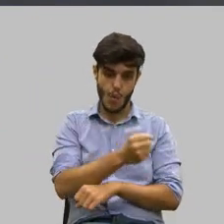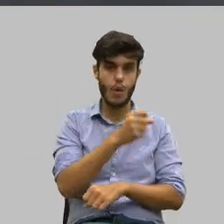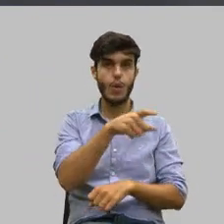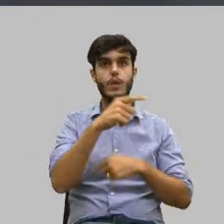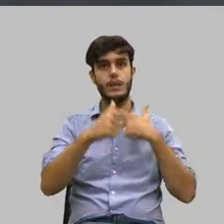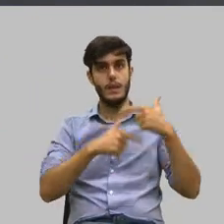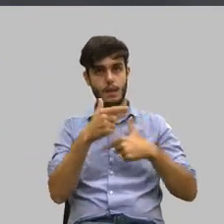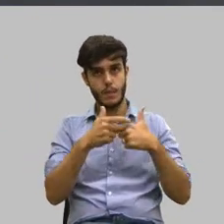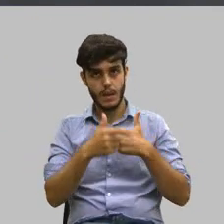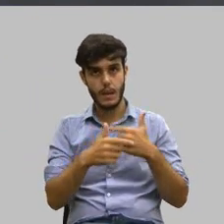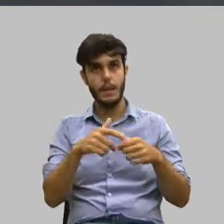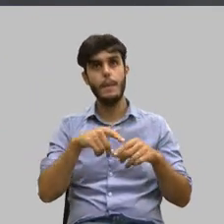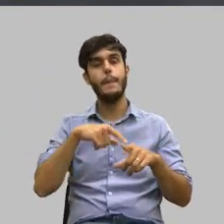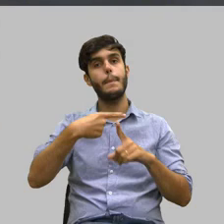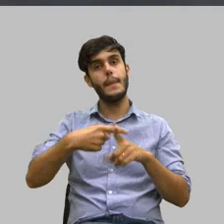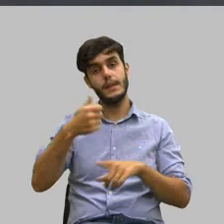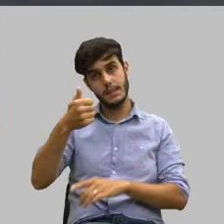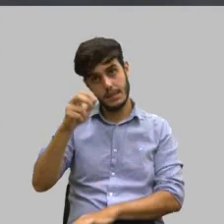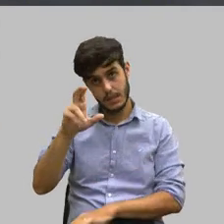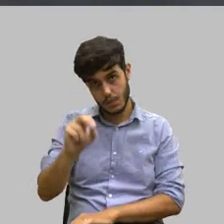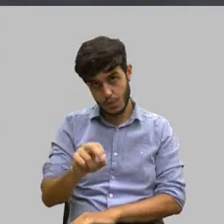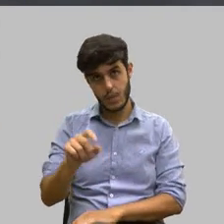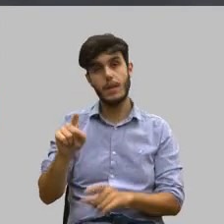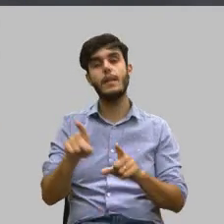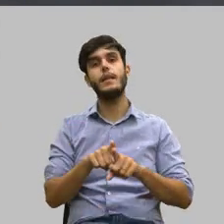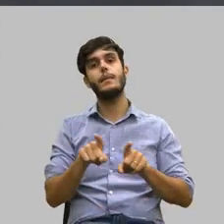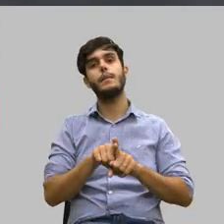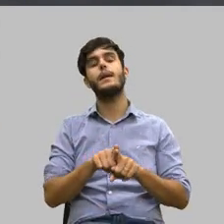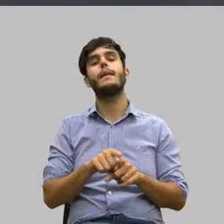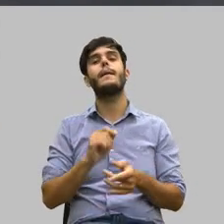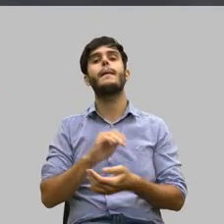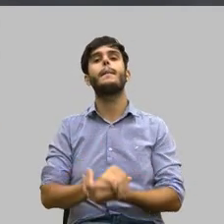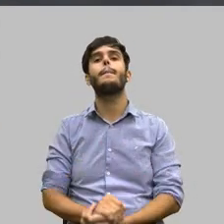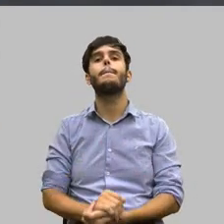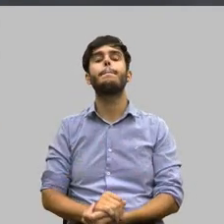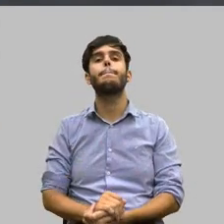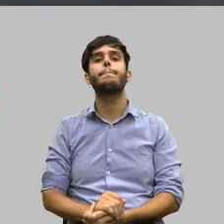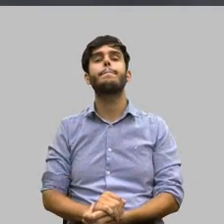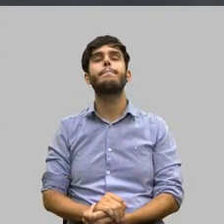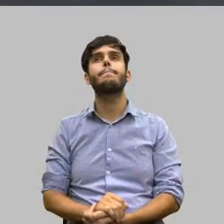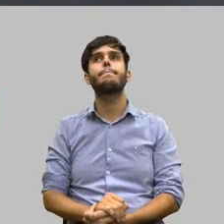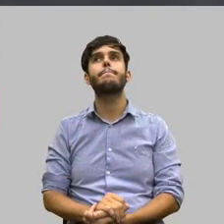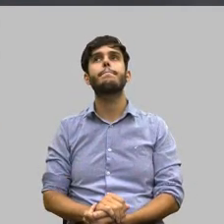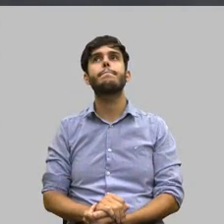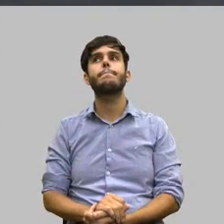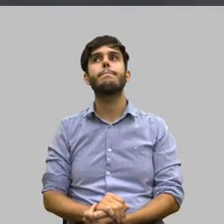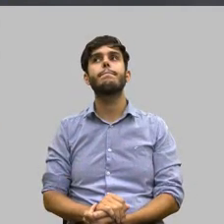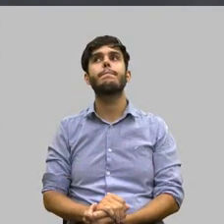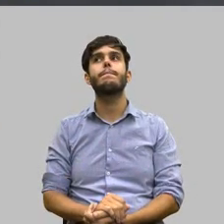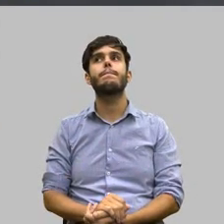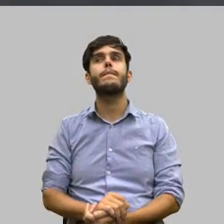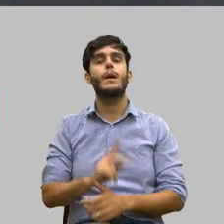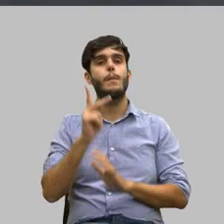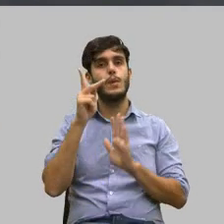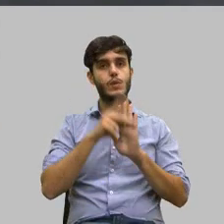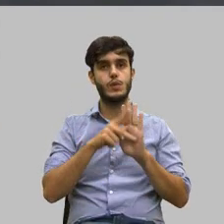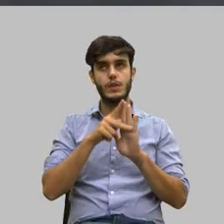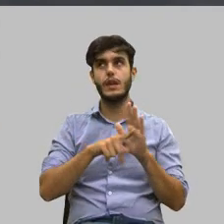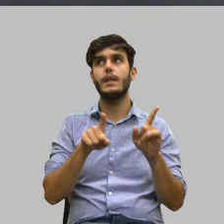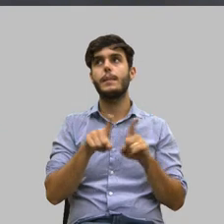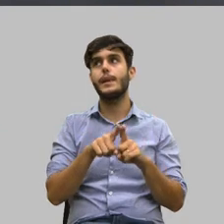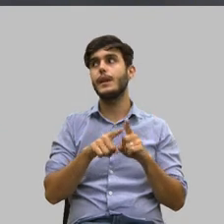ganho de mais 150 vamos tramitar eh em breve eh já está formatado junto ao governo